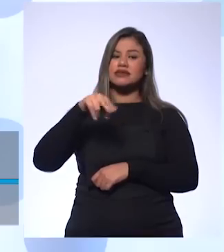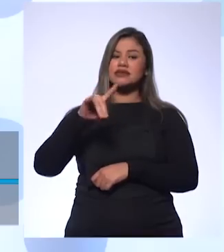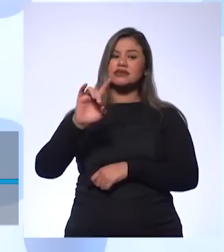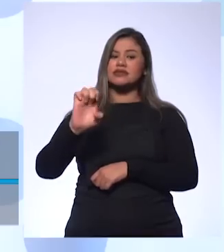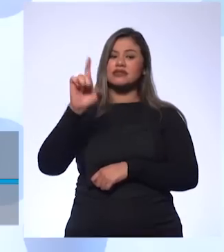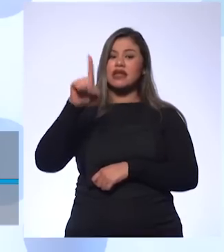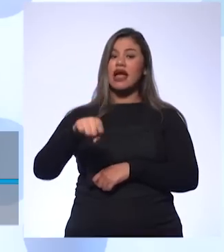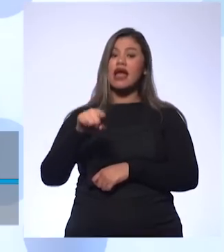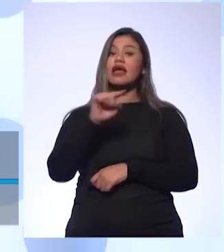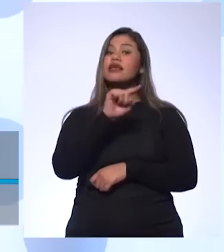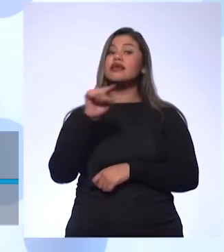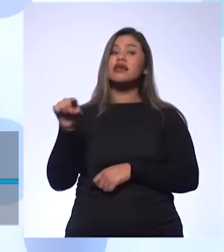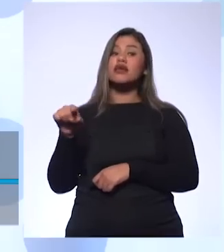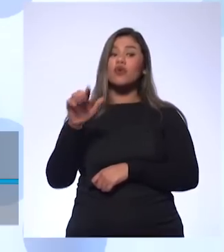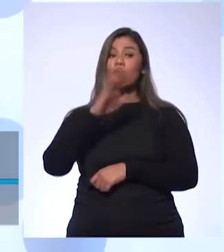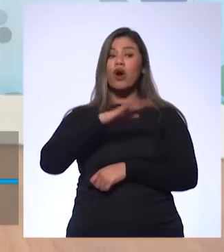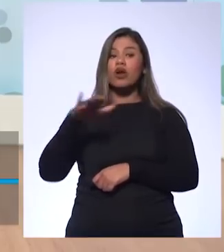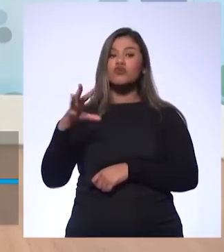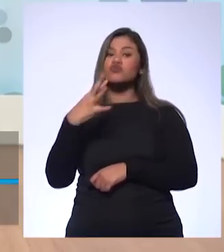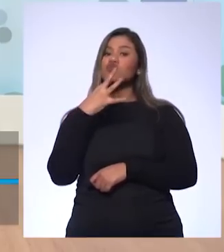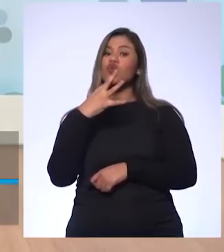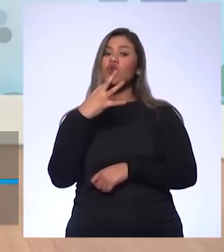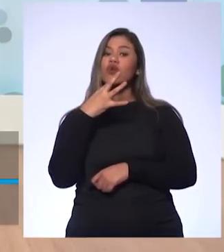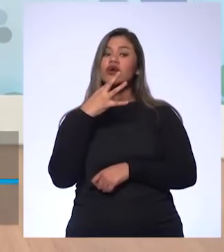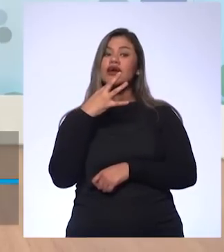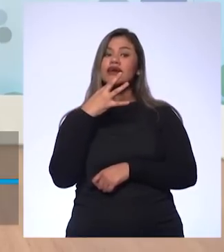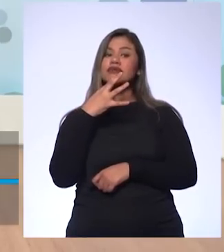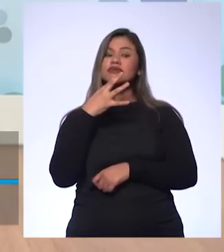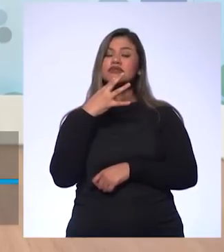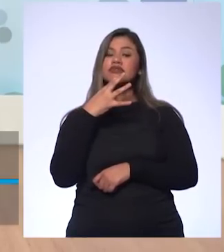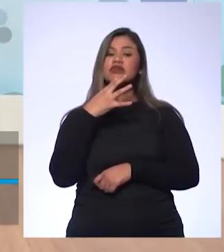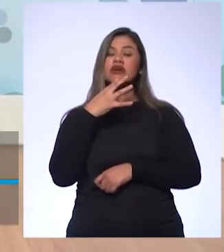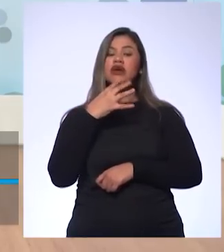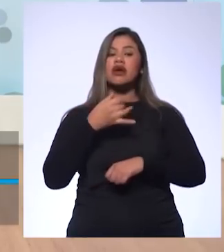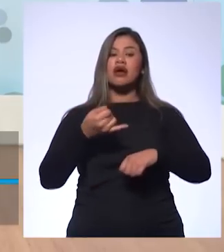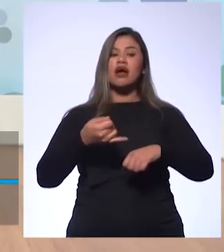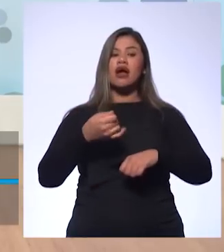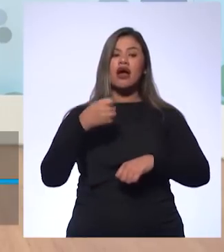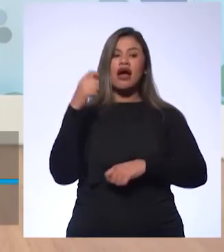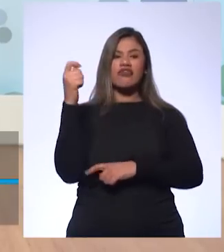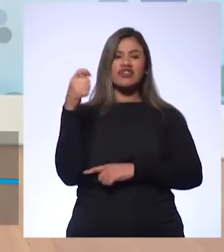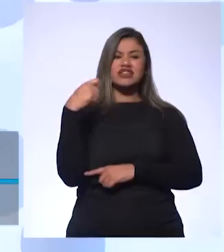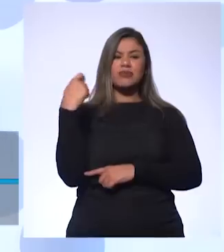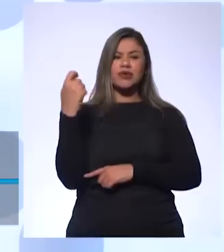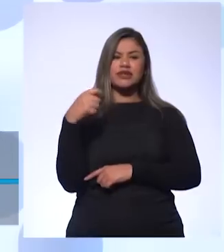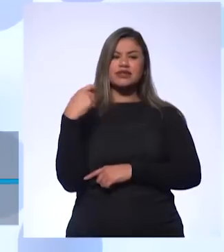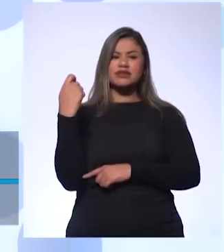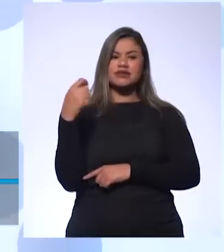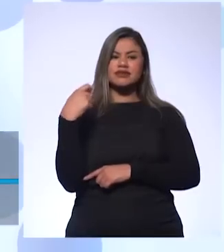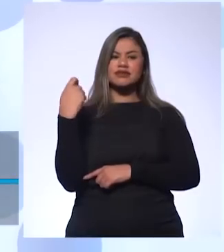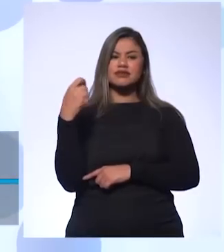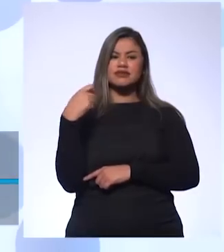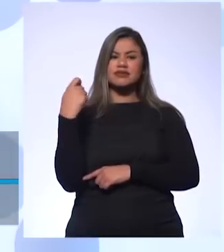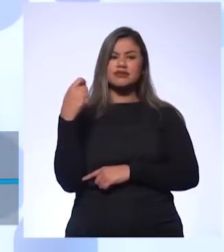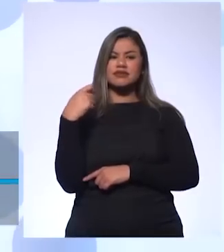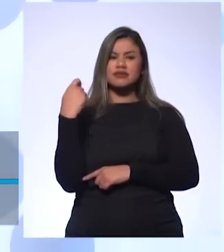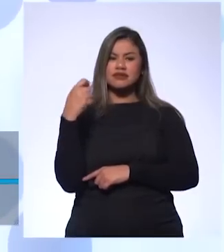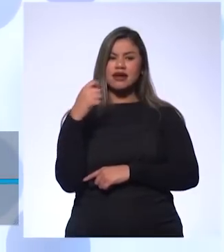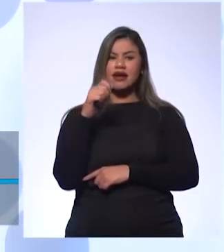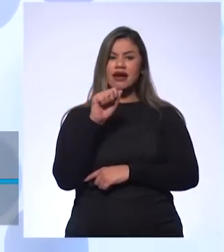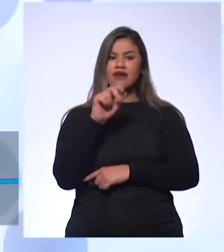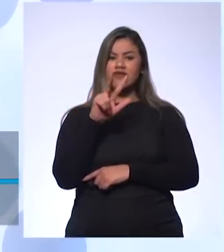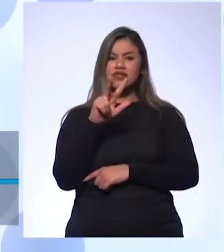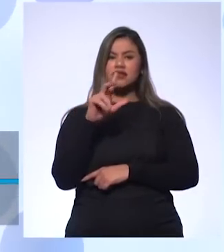a Avenida Paulista. Olha. Não conhecem. Então, peraí, essa lógica de periferia, por muitas vezes, amores, tanto